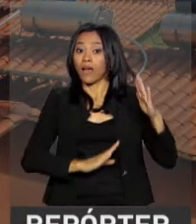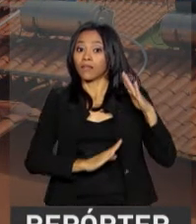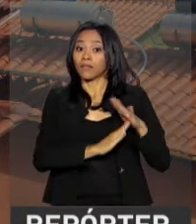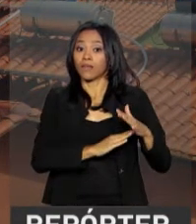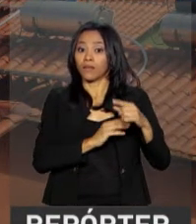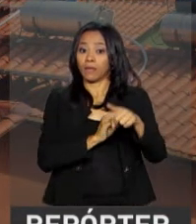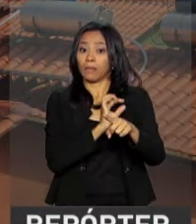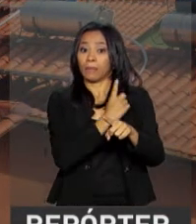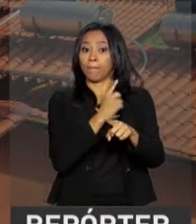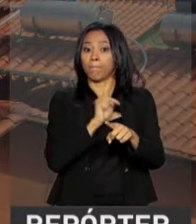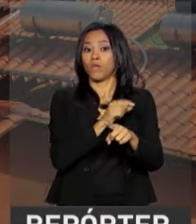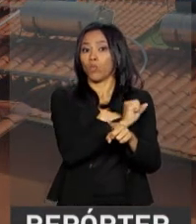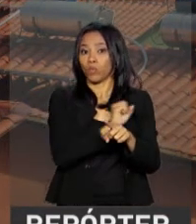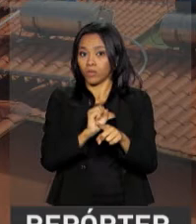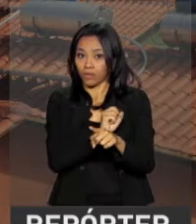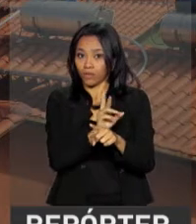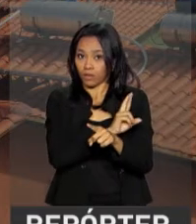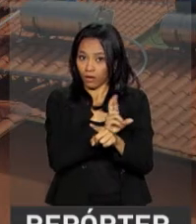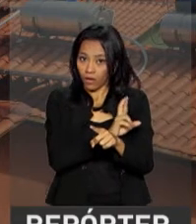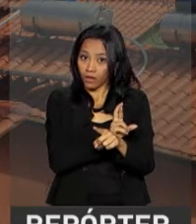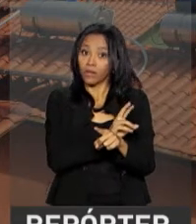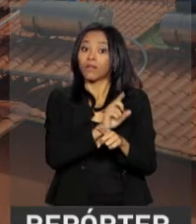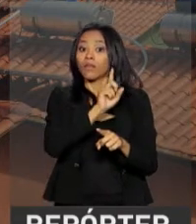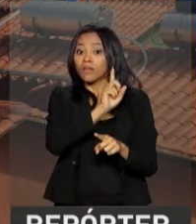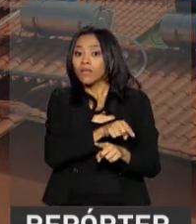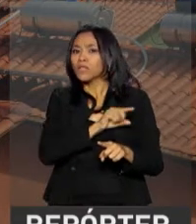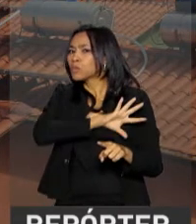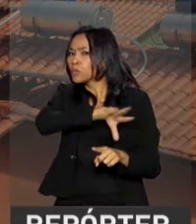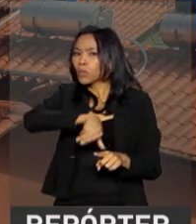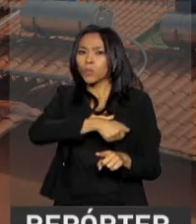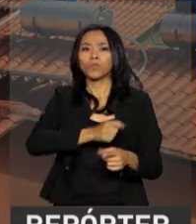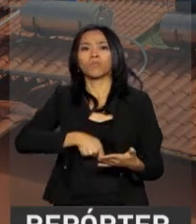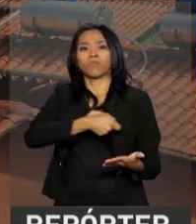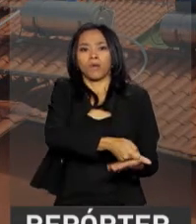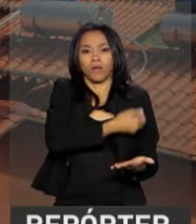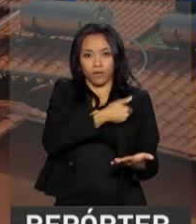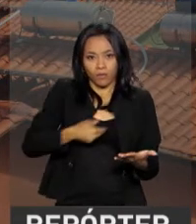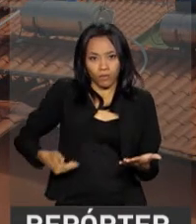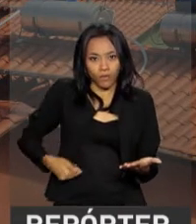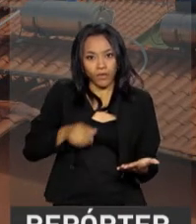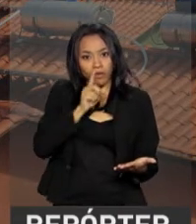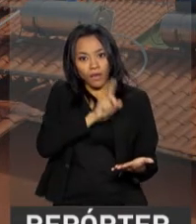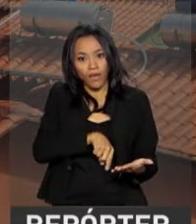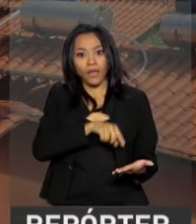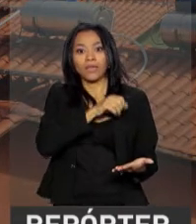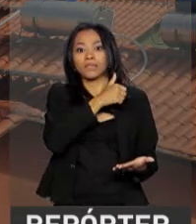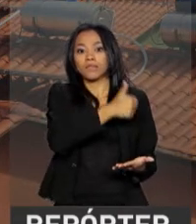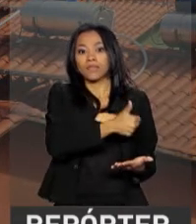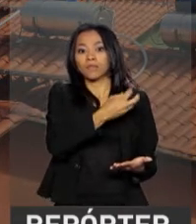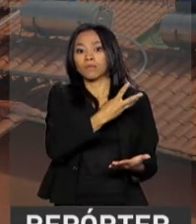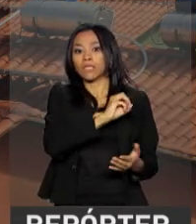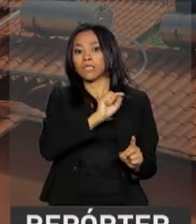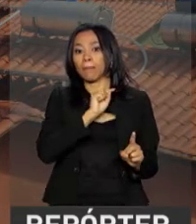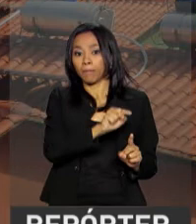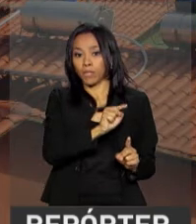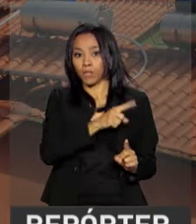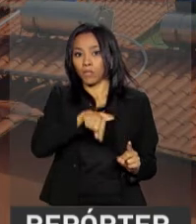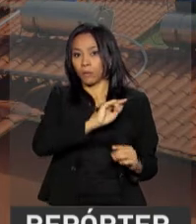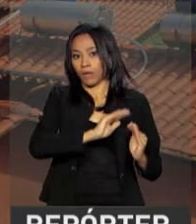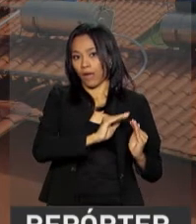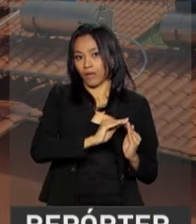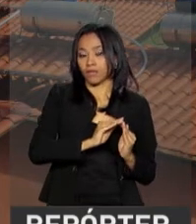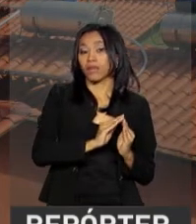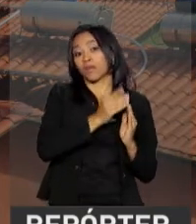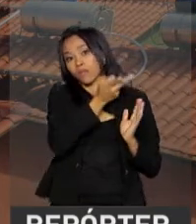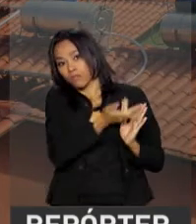e é quase totalmente subsidiada pelo governo as estimativas são de 130 mil unidades para as demais